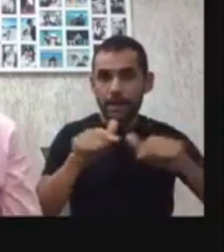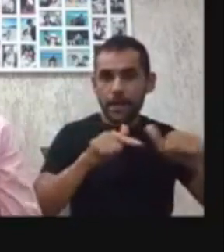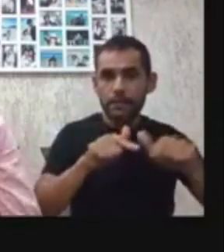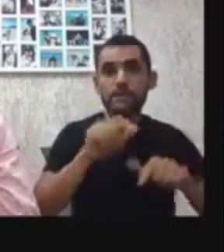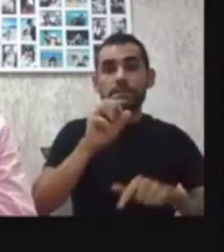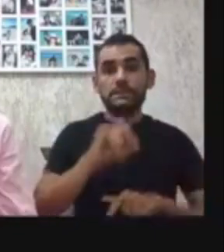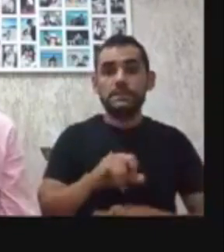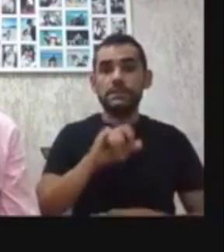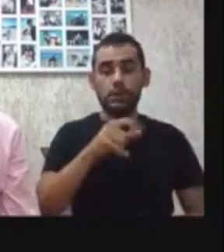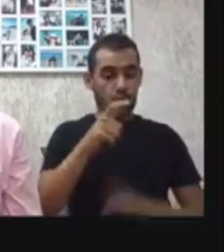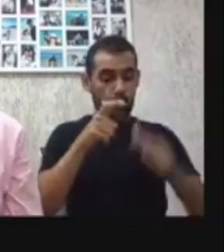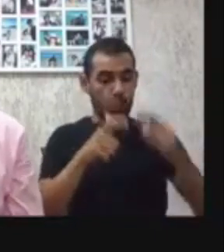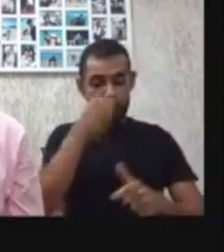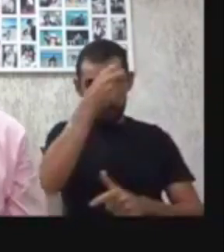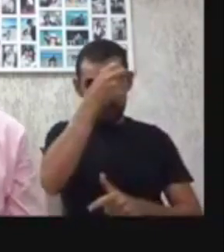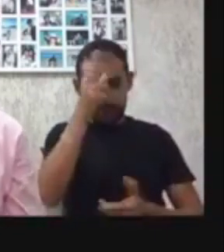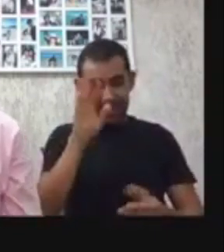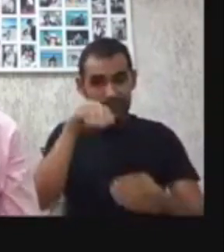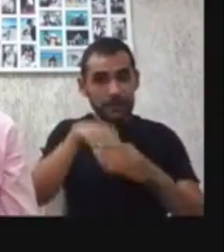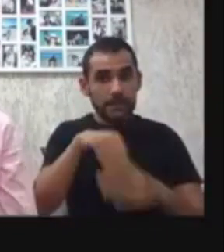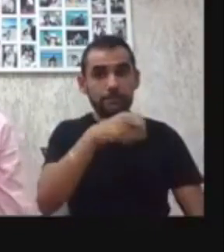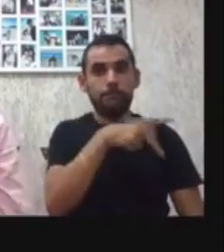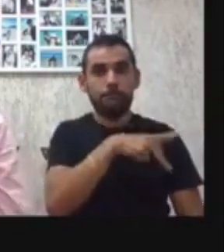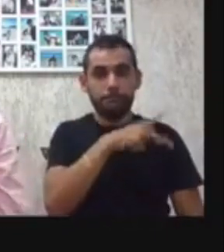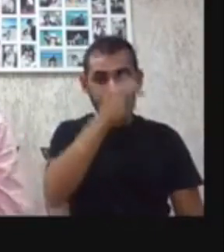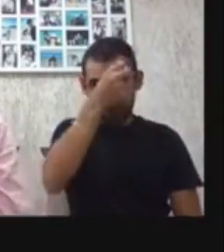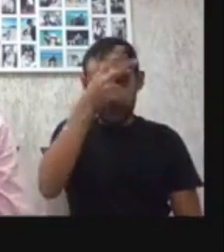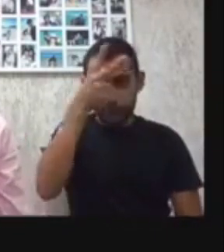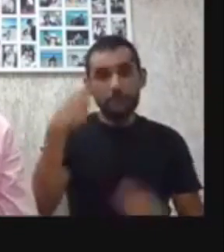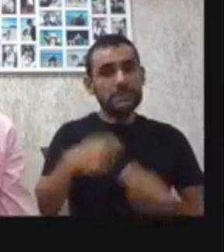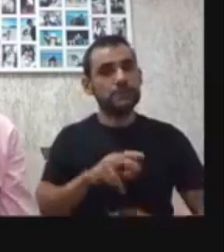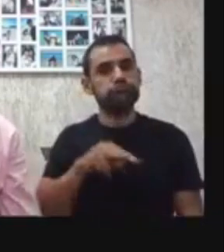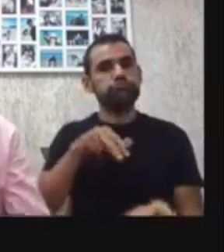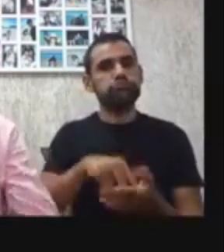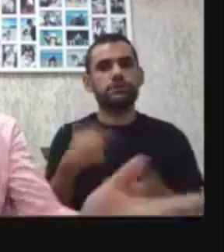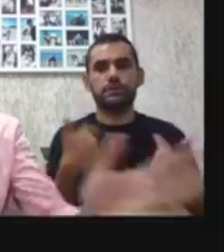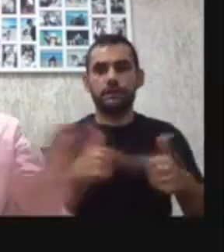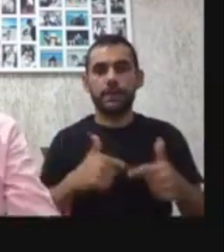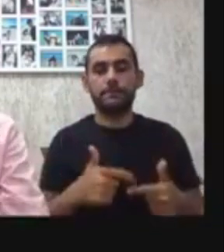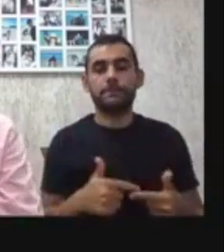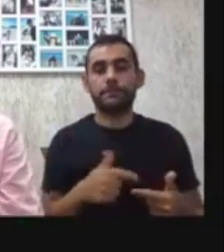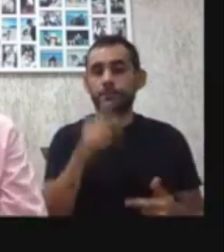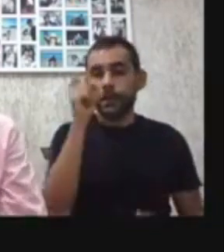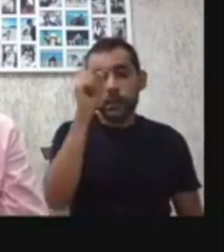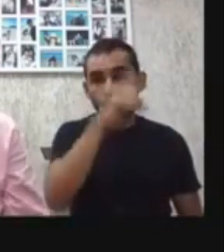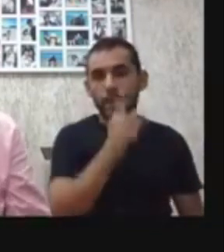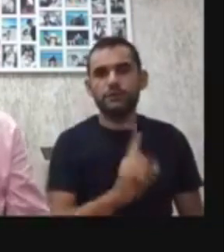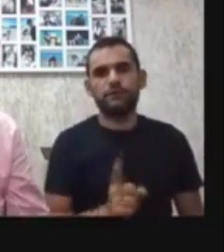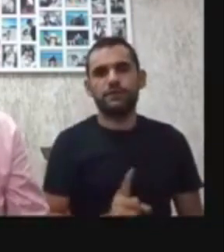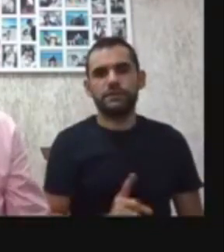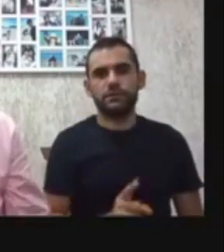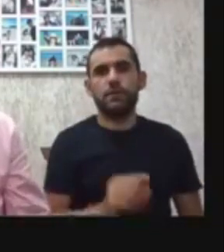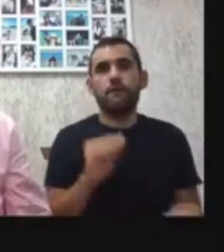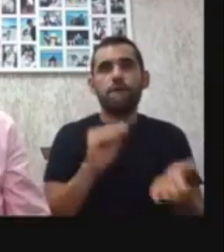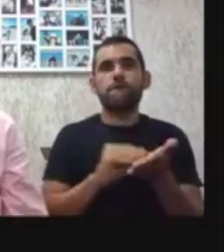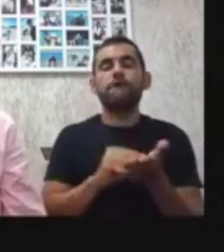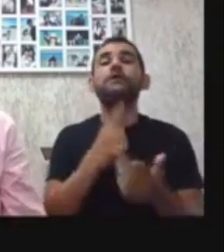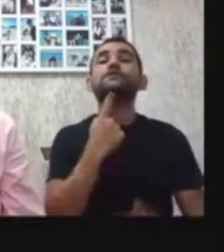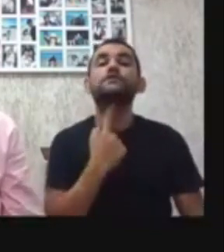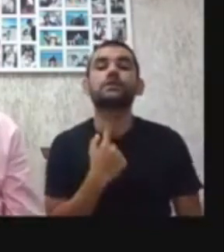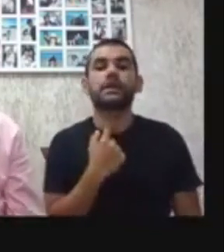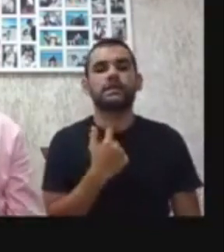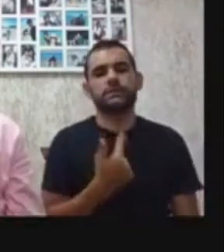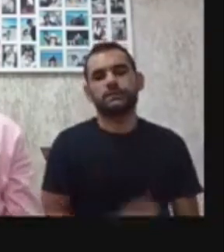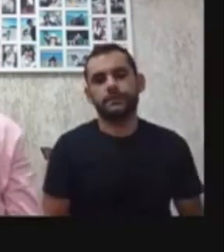na prefeitura, tem que estar na prefeitura trabalhando, sabe? Então, eu acredito que não é difícil fazer isso, não. Eu acho que falta vontade.